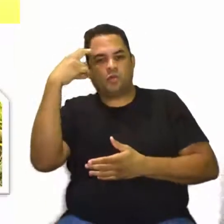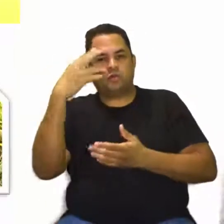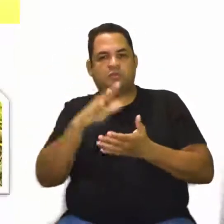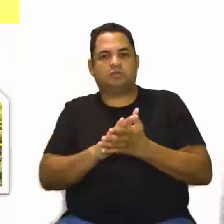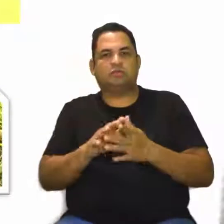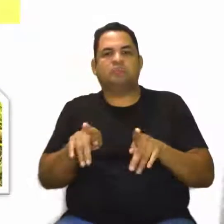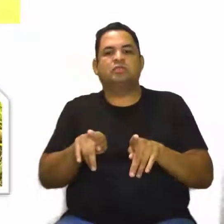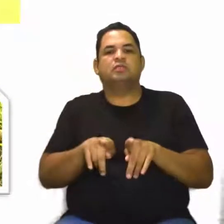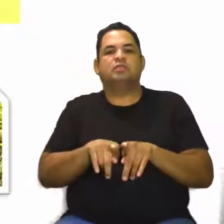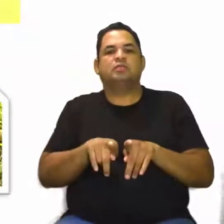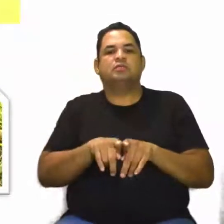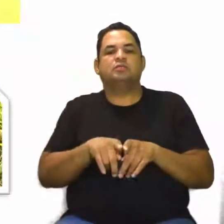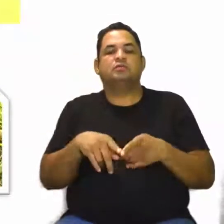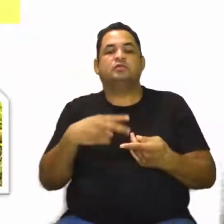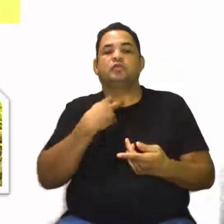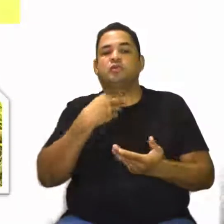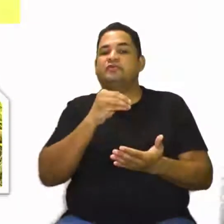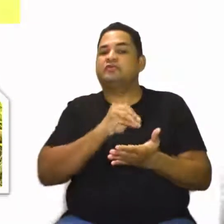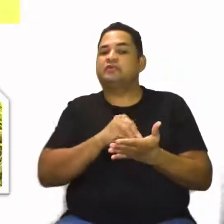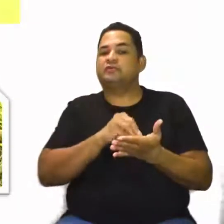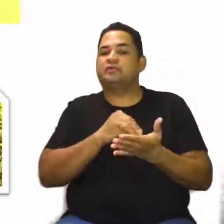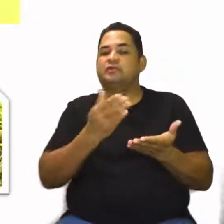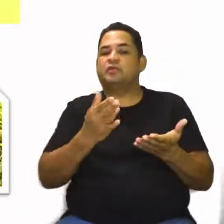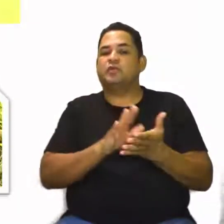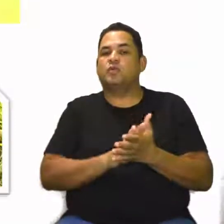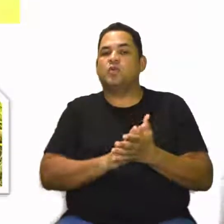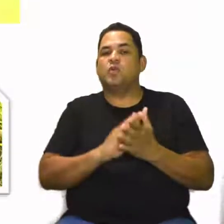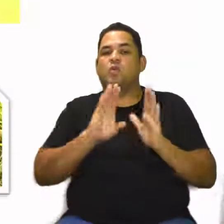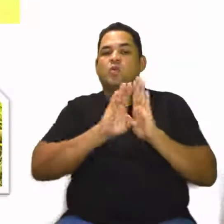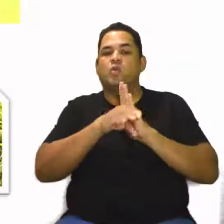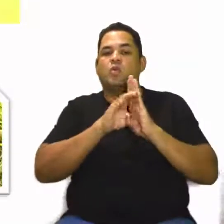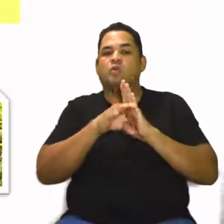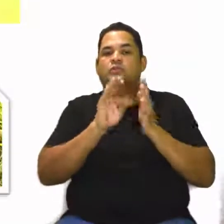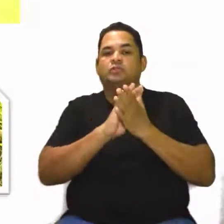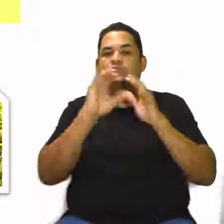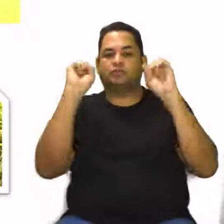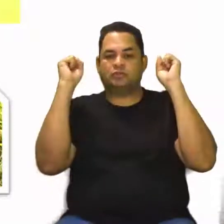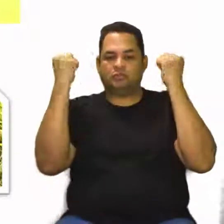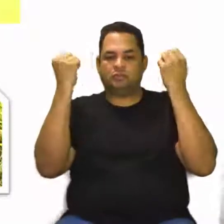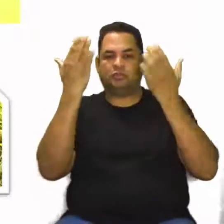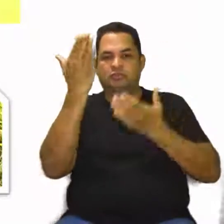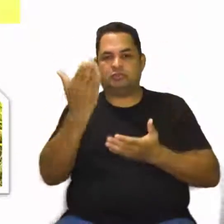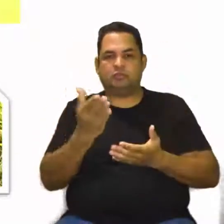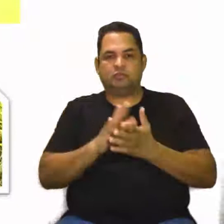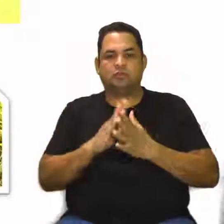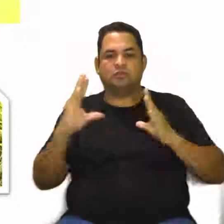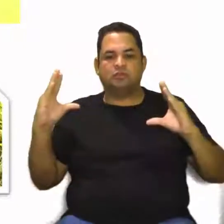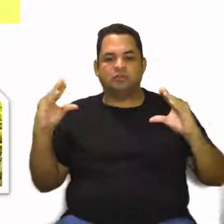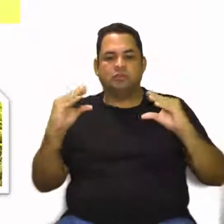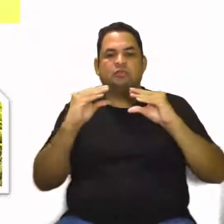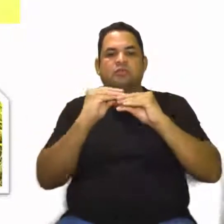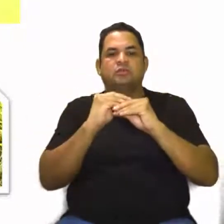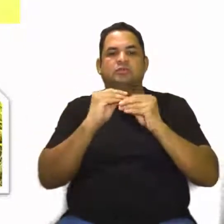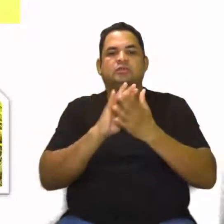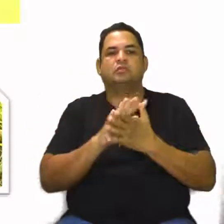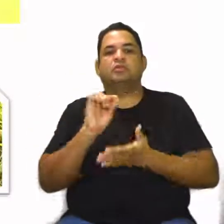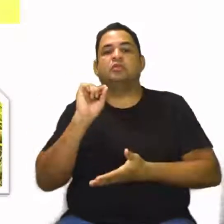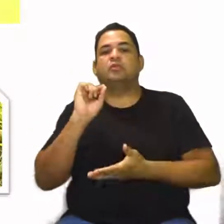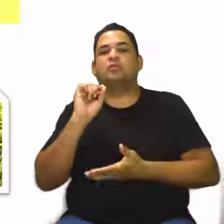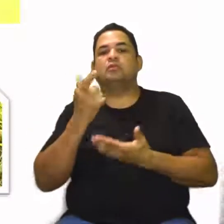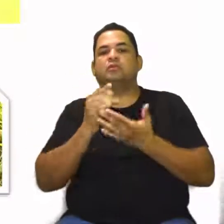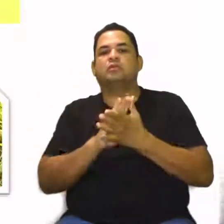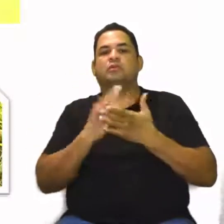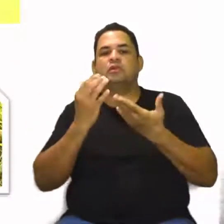poderia faltar o conceito aí de atividade física, que resume bem, né, o que